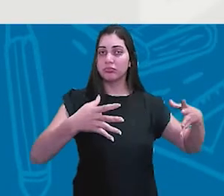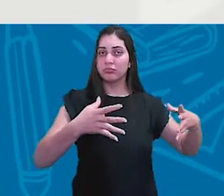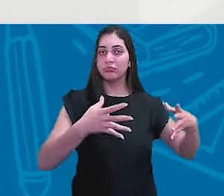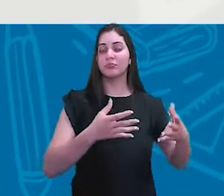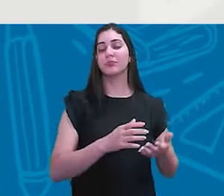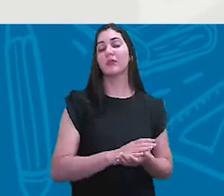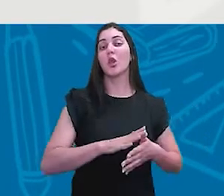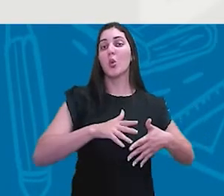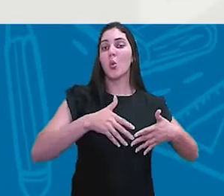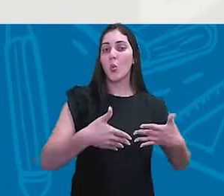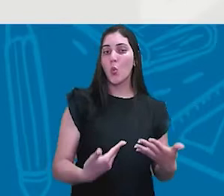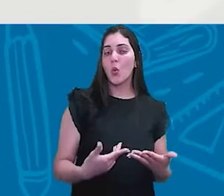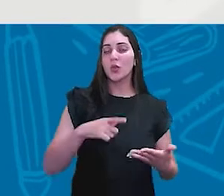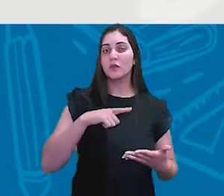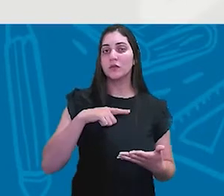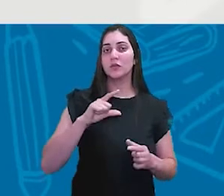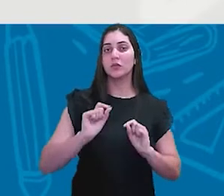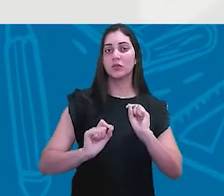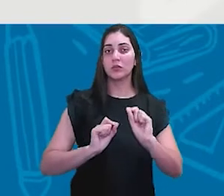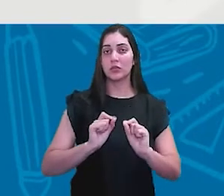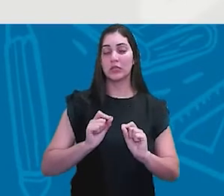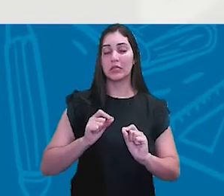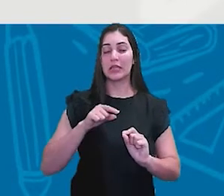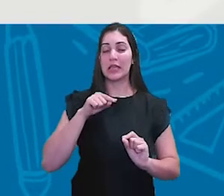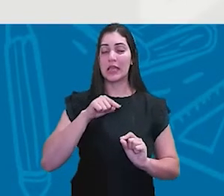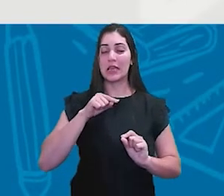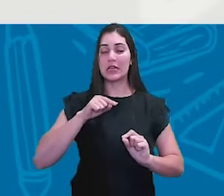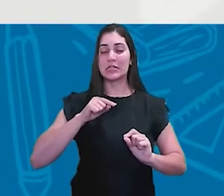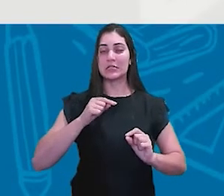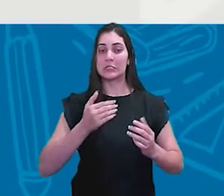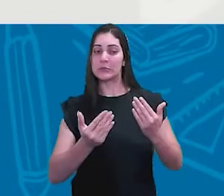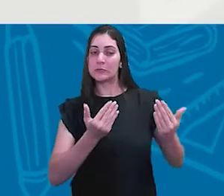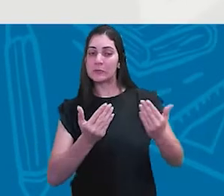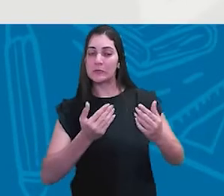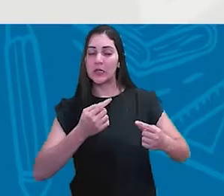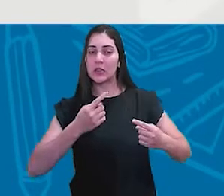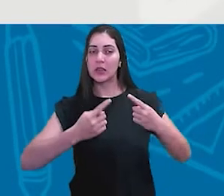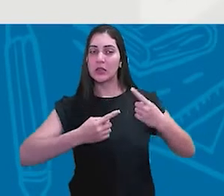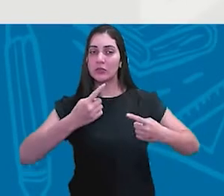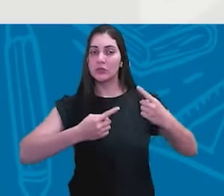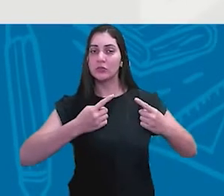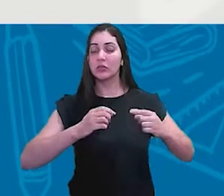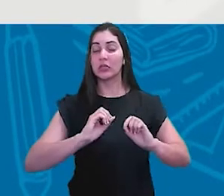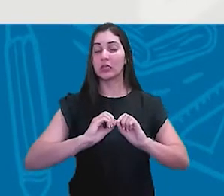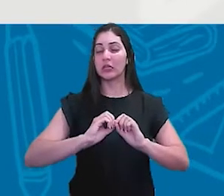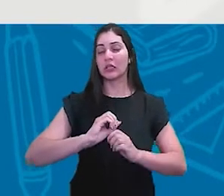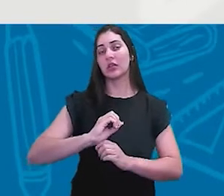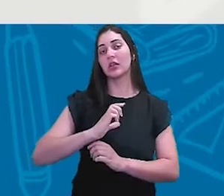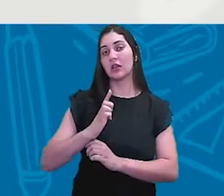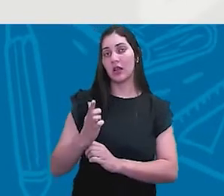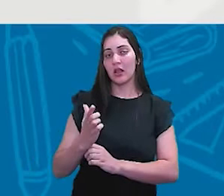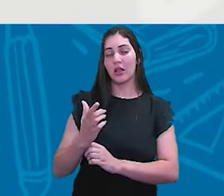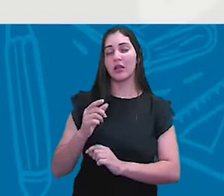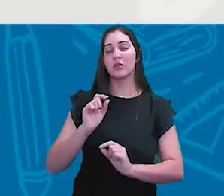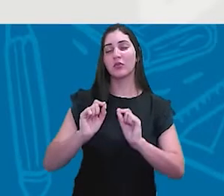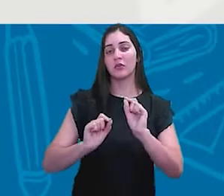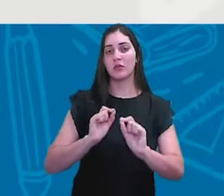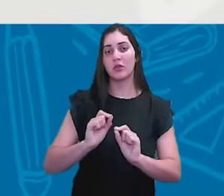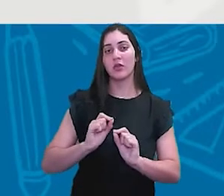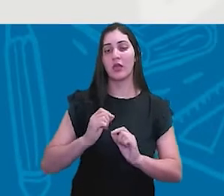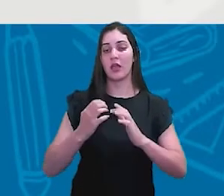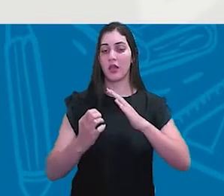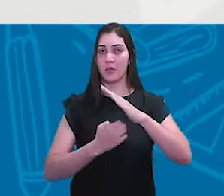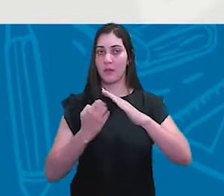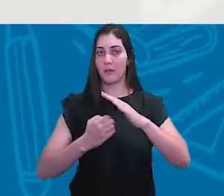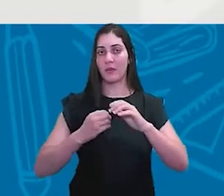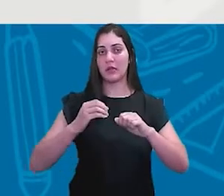Então, quando você coloca essa competição, né, claro que a empresa mais desenvolvida,